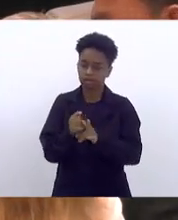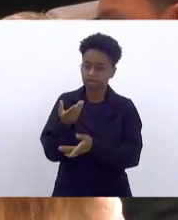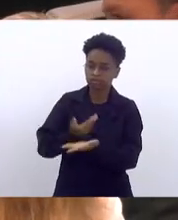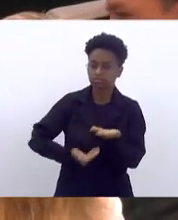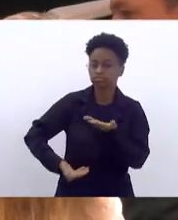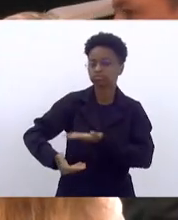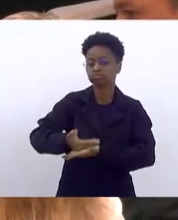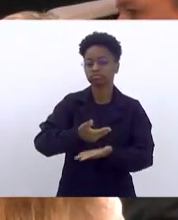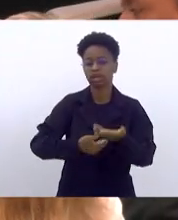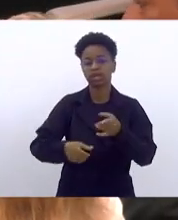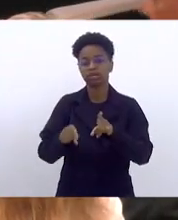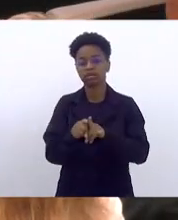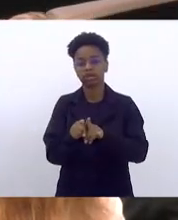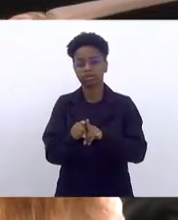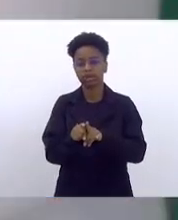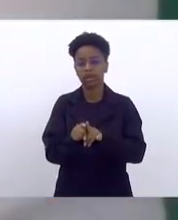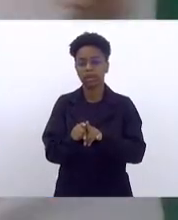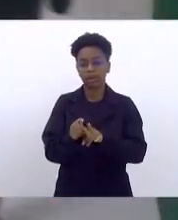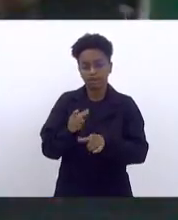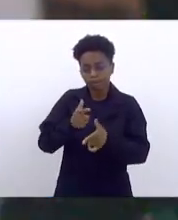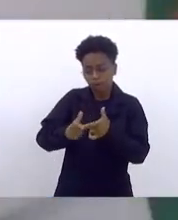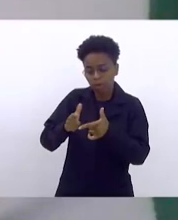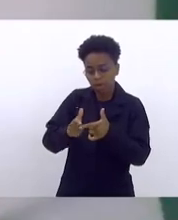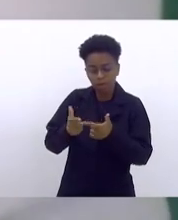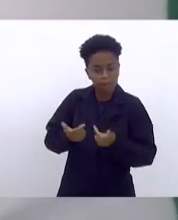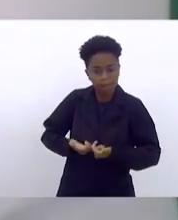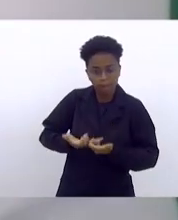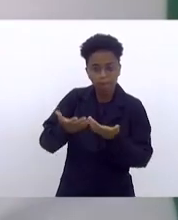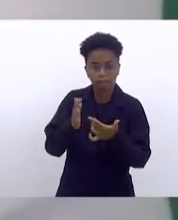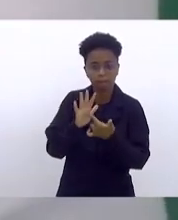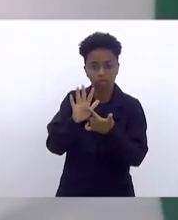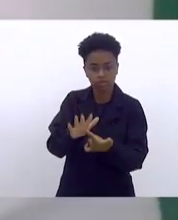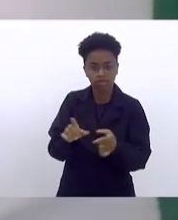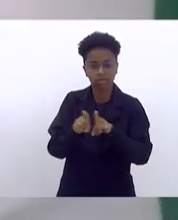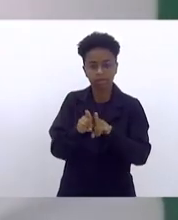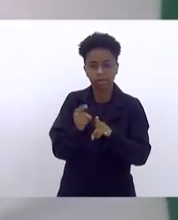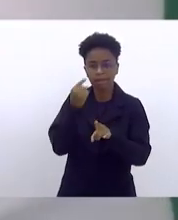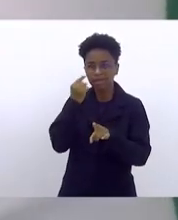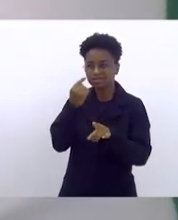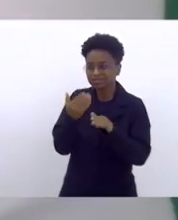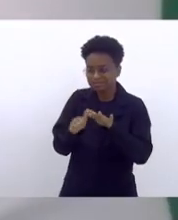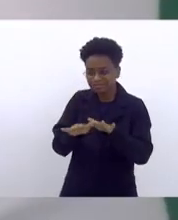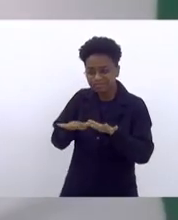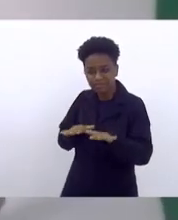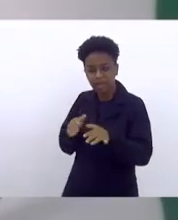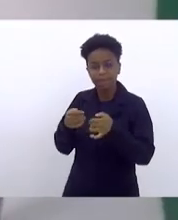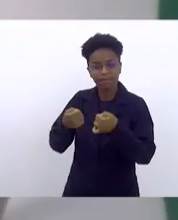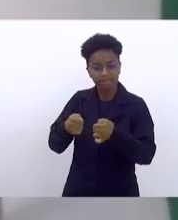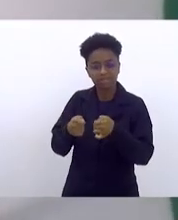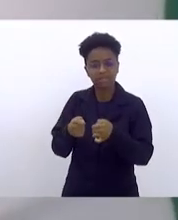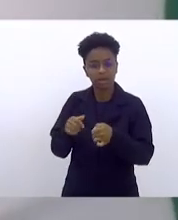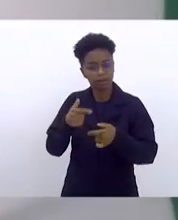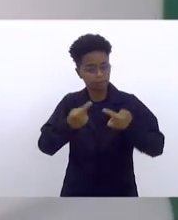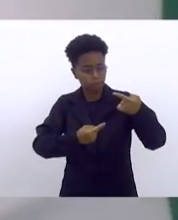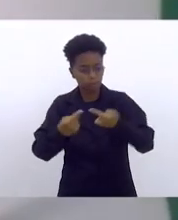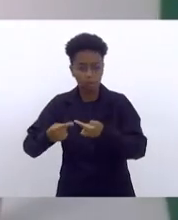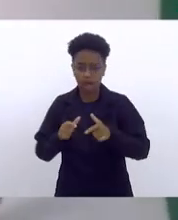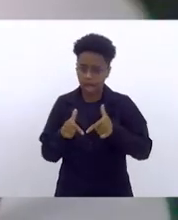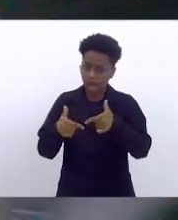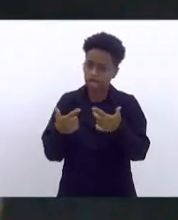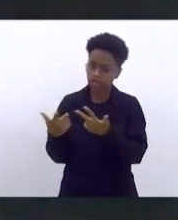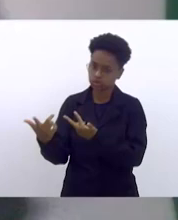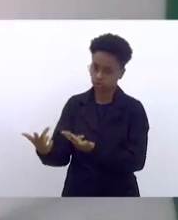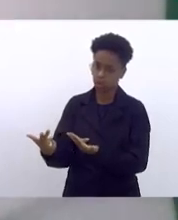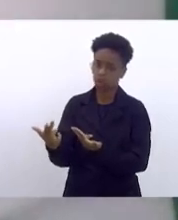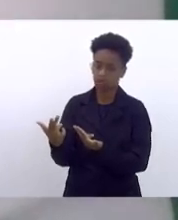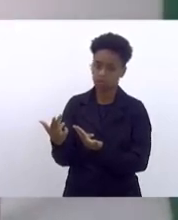compartilhar e até dividir os problemas e também dar um passo atrás que realmente a gente precisa de políticos que façam esse